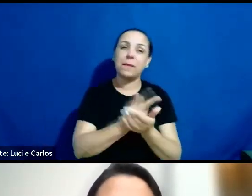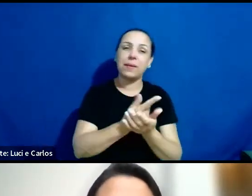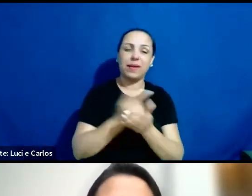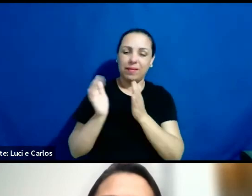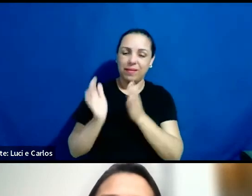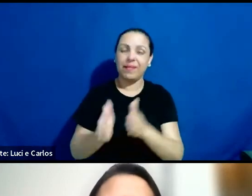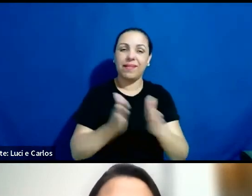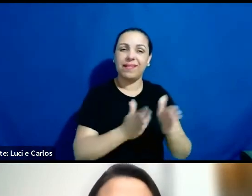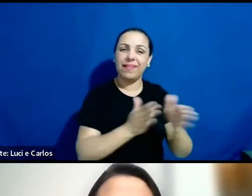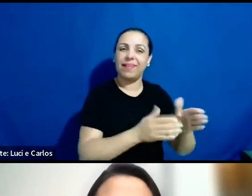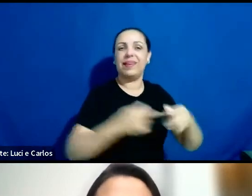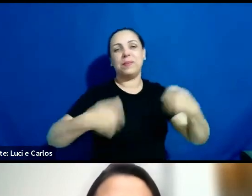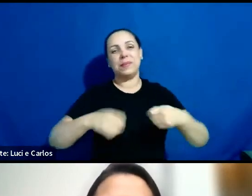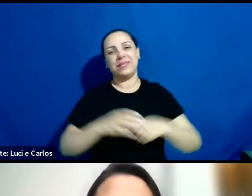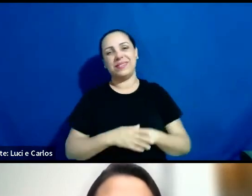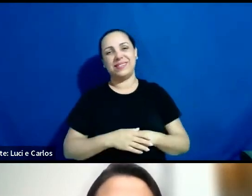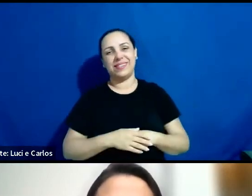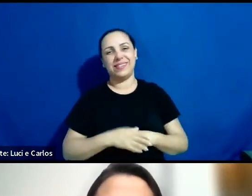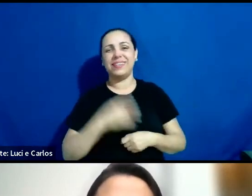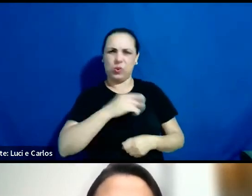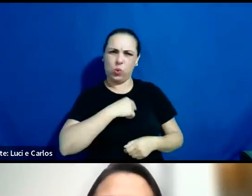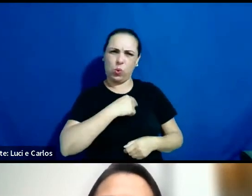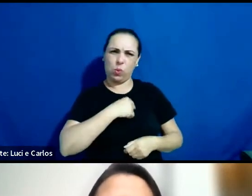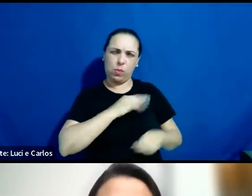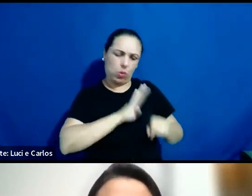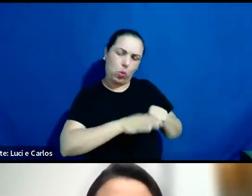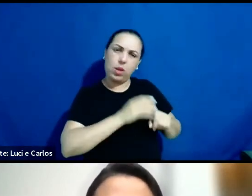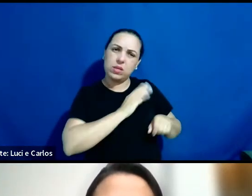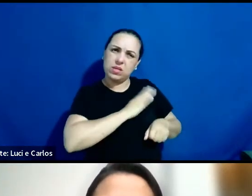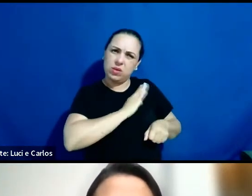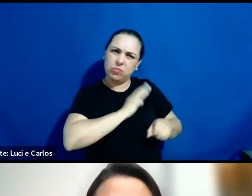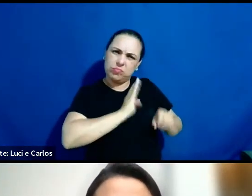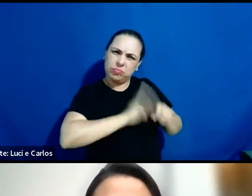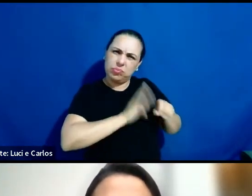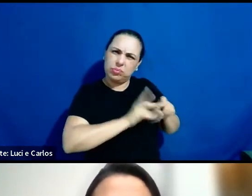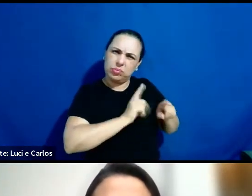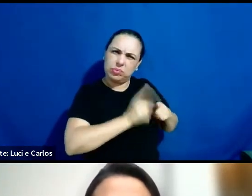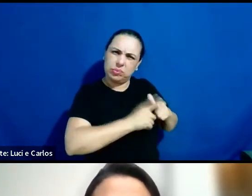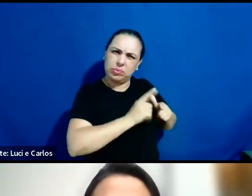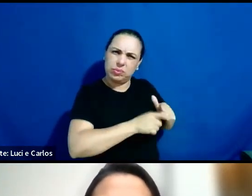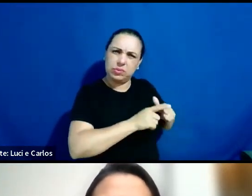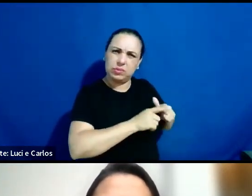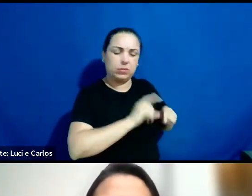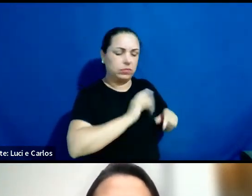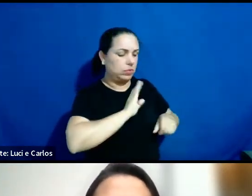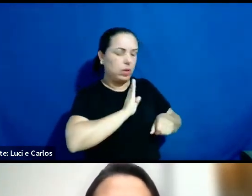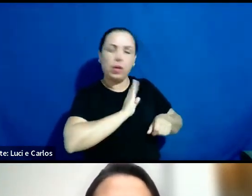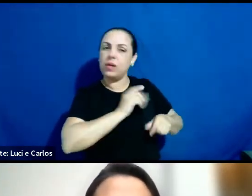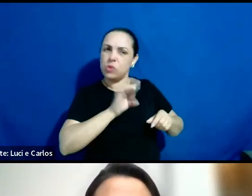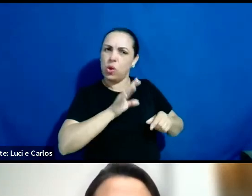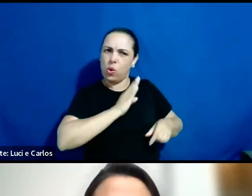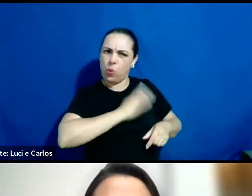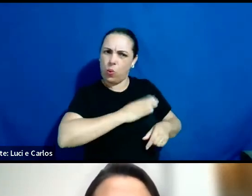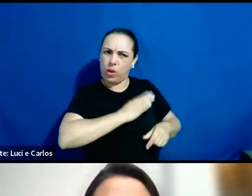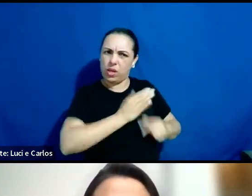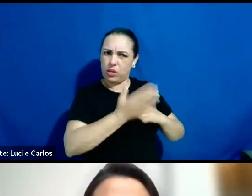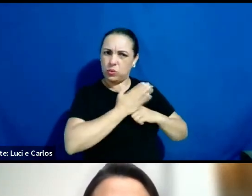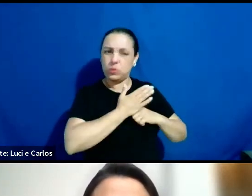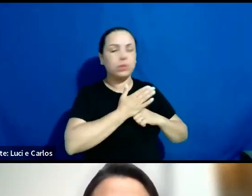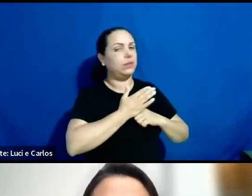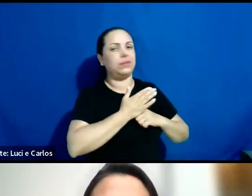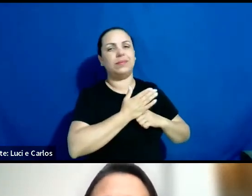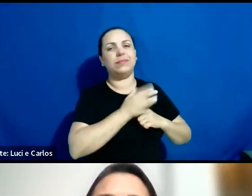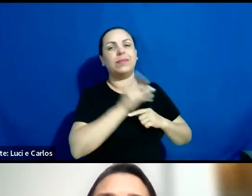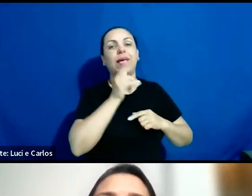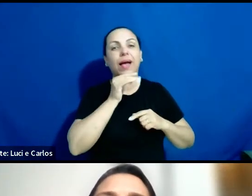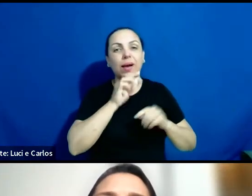só do infarto do miocárdio, não. É de tudo que é do ruim, tudo que é doença. É só você se manter nesse estilo de